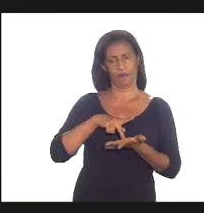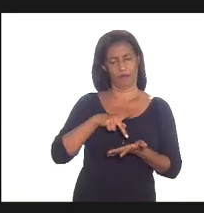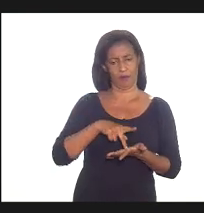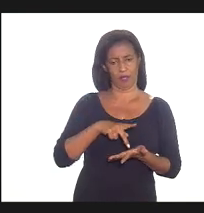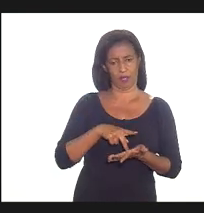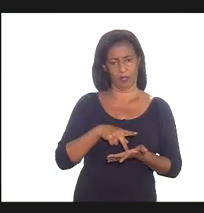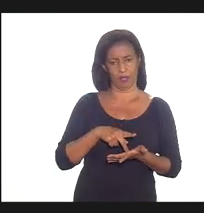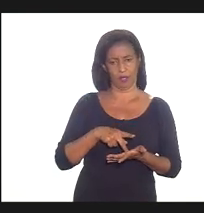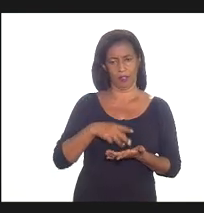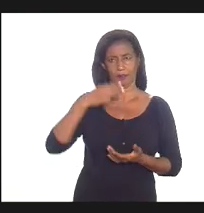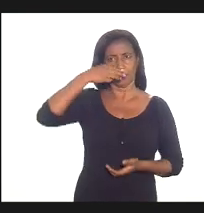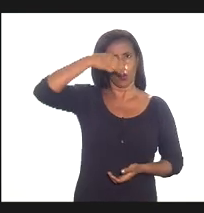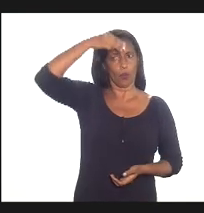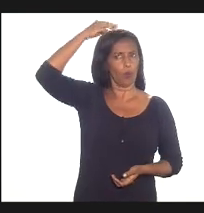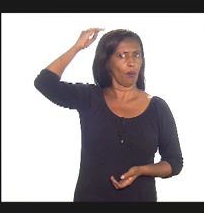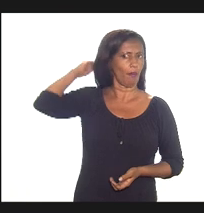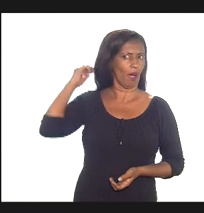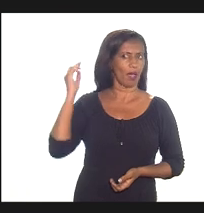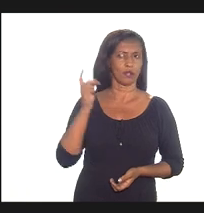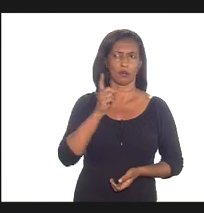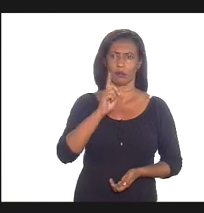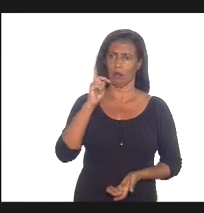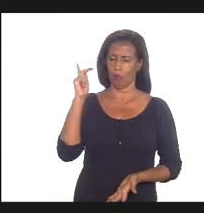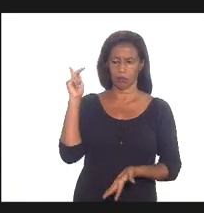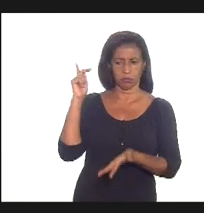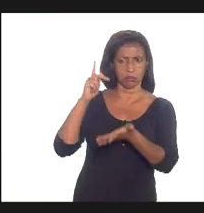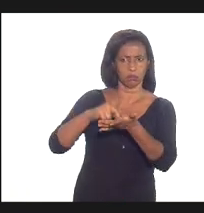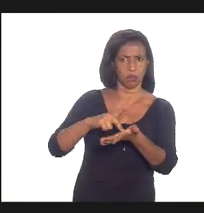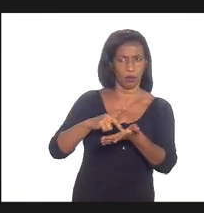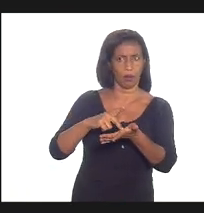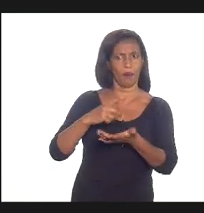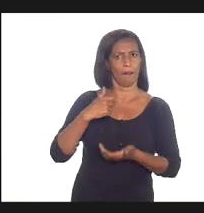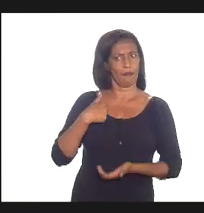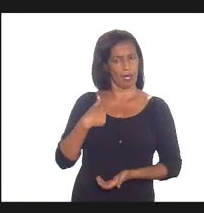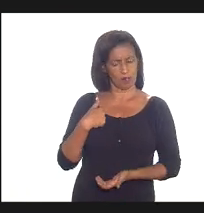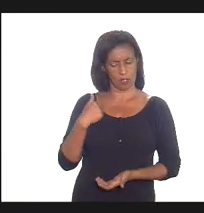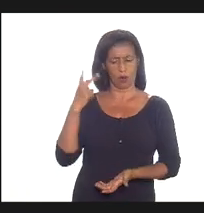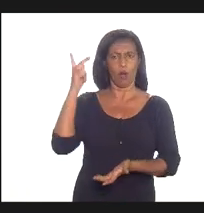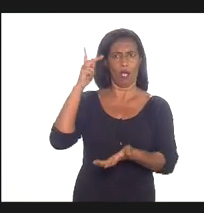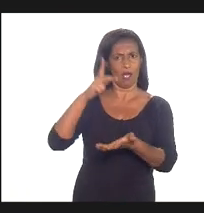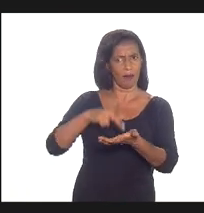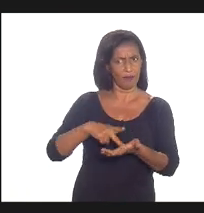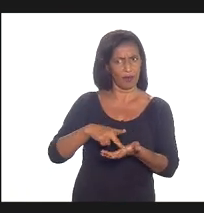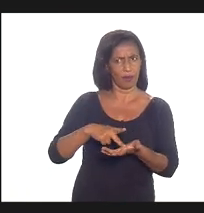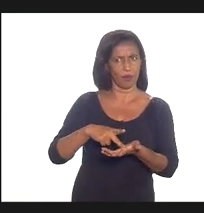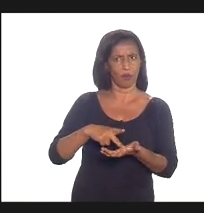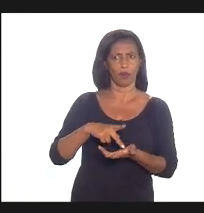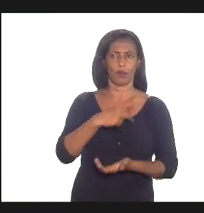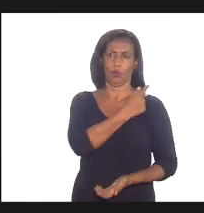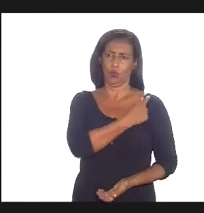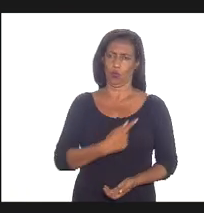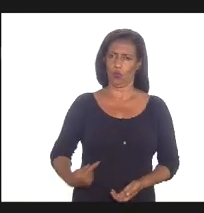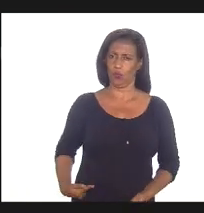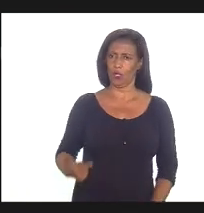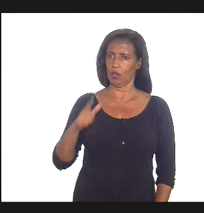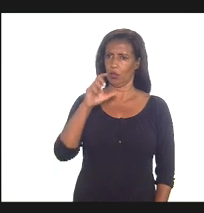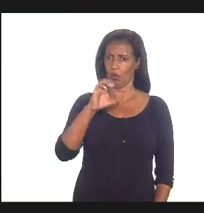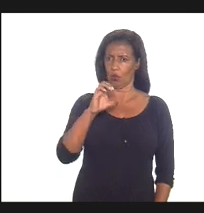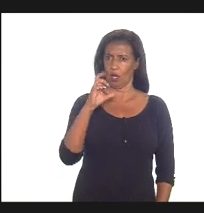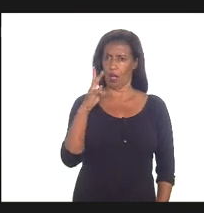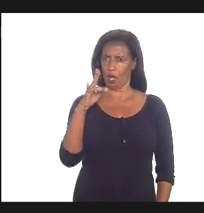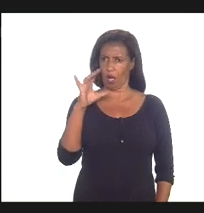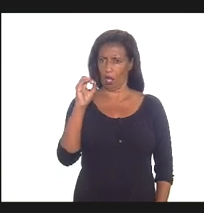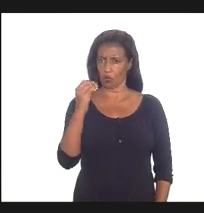Márcio Pacheco não afirmou, mas eu afirmo que o governador Cláudio Castro, que eu conheço e ele